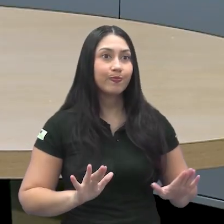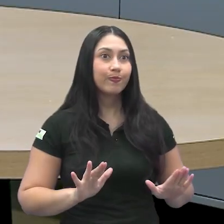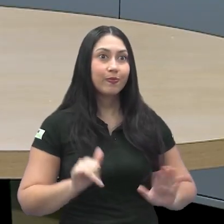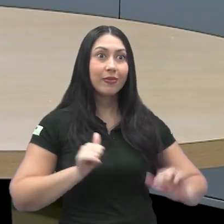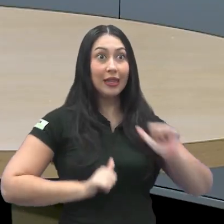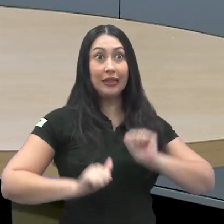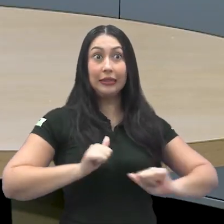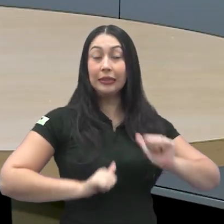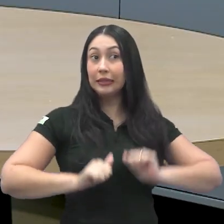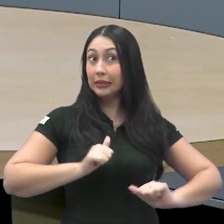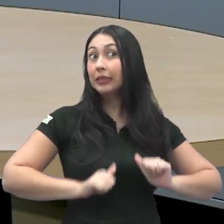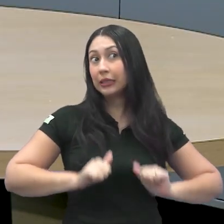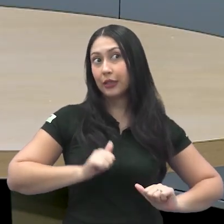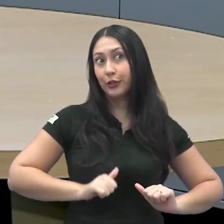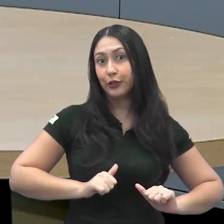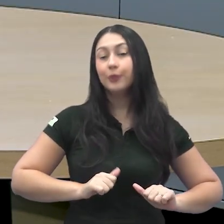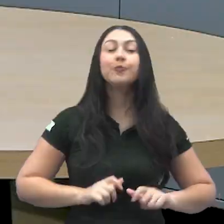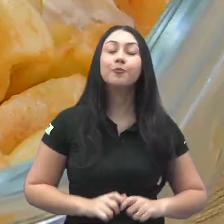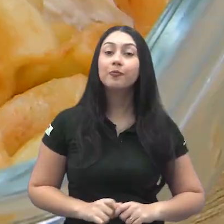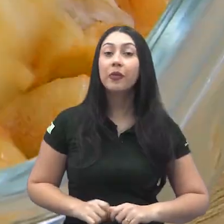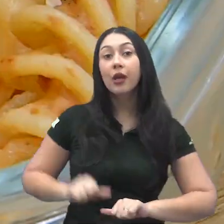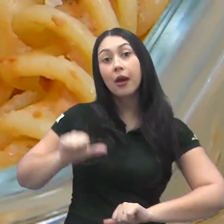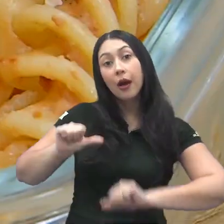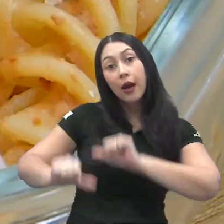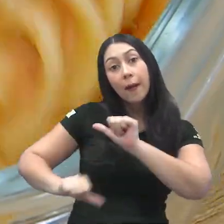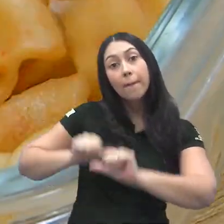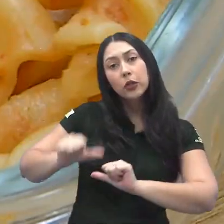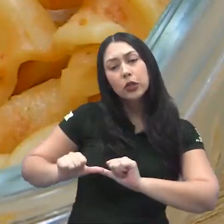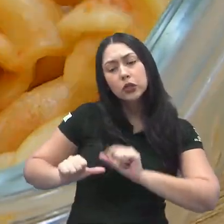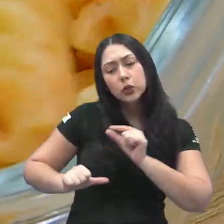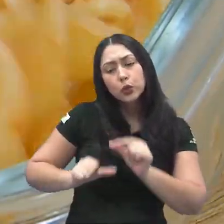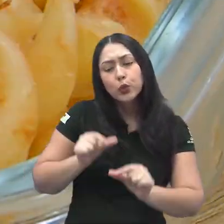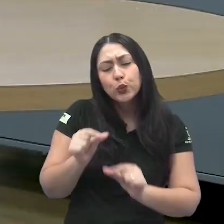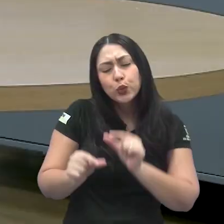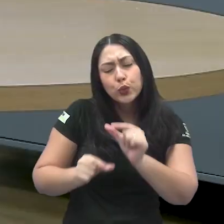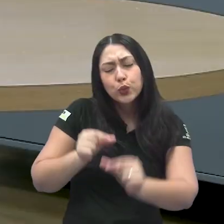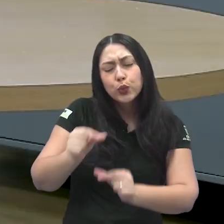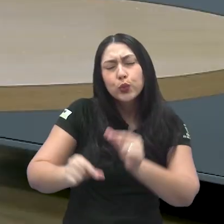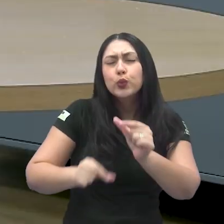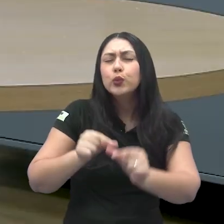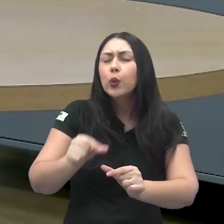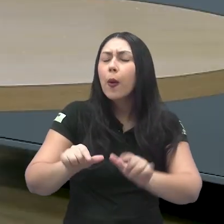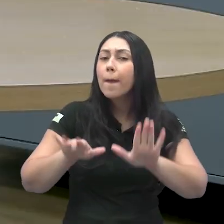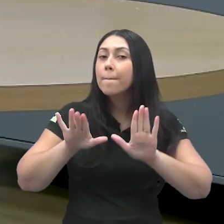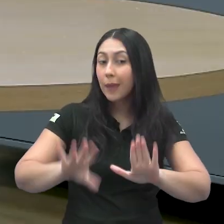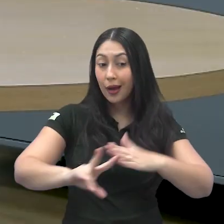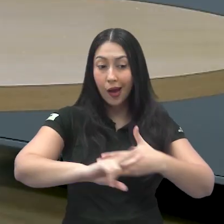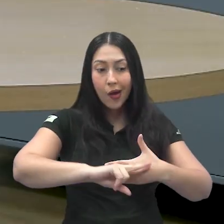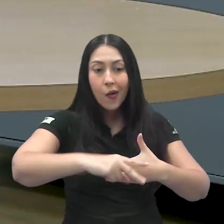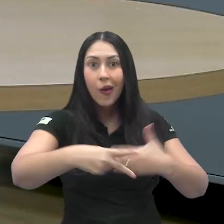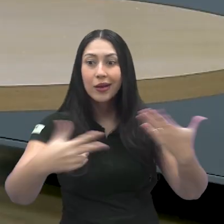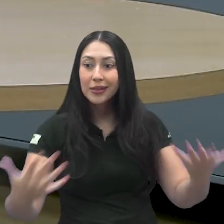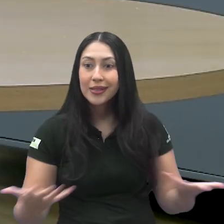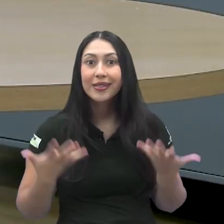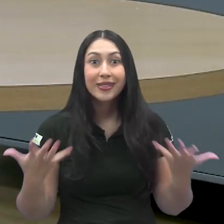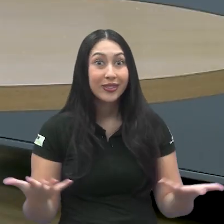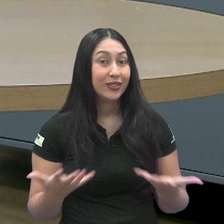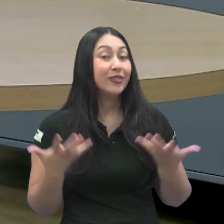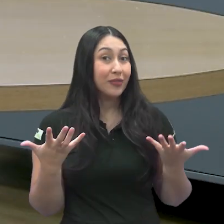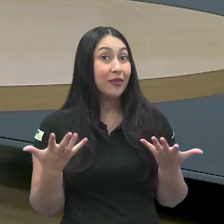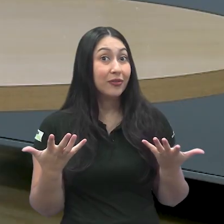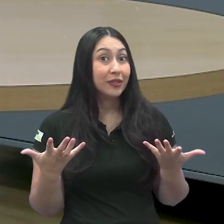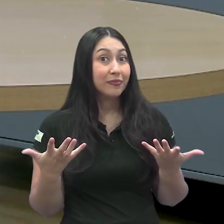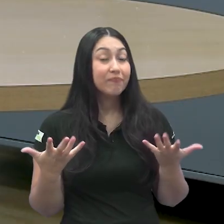por ansiedade do que por estética, assim. A mudança foi gradual, mas cada resultado incentivava